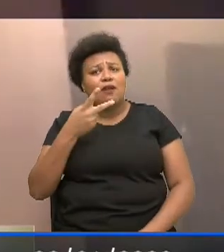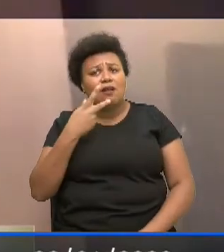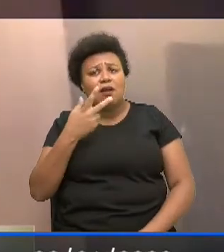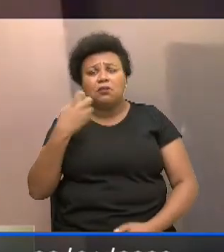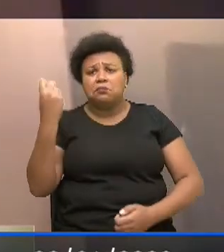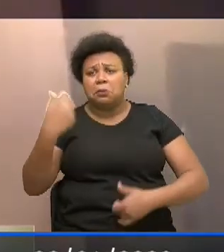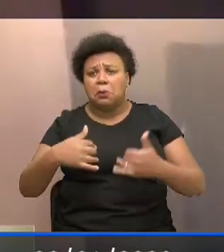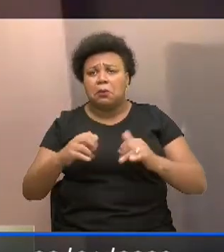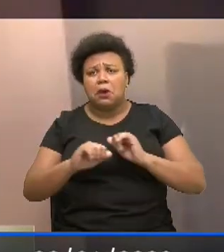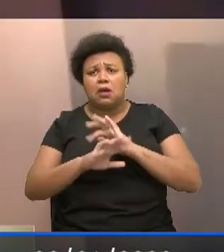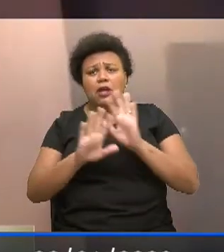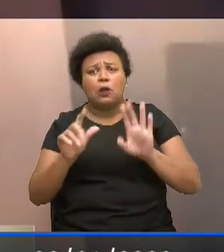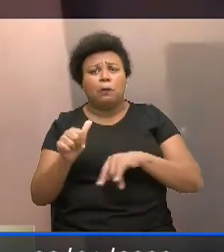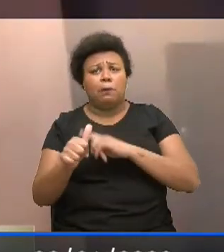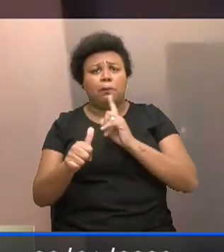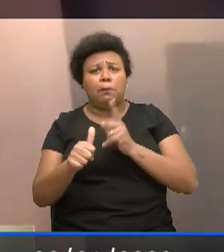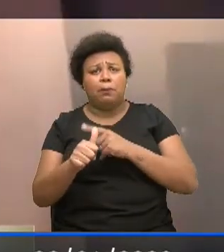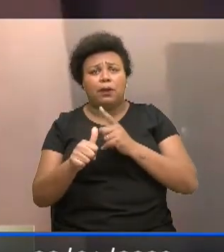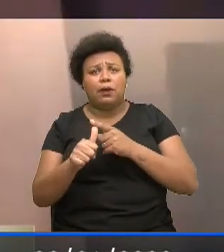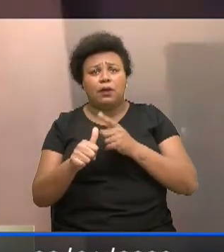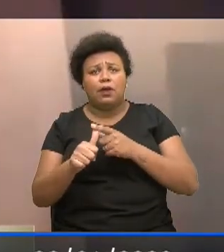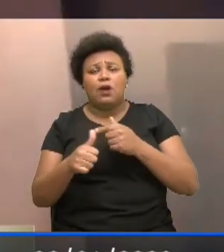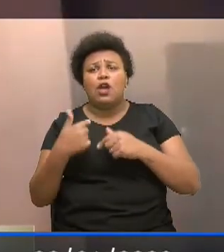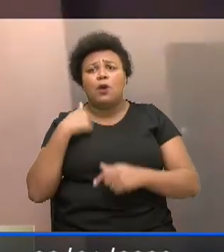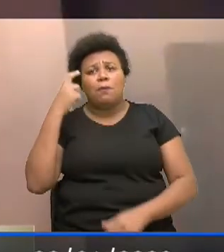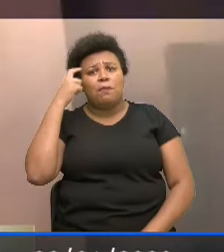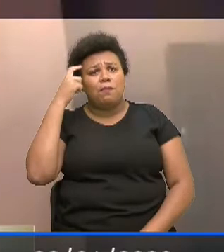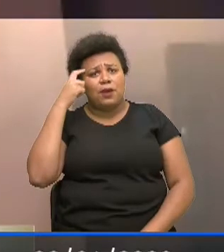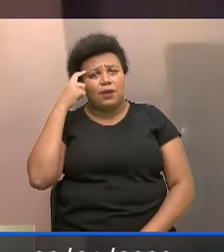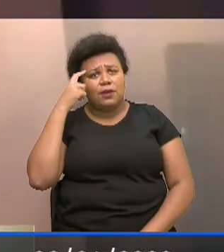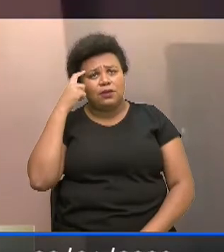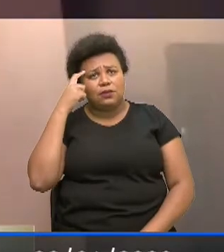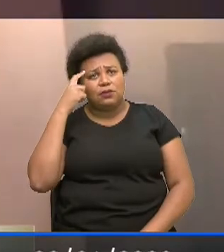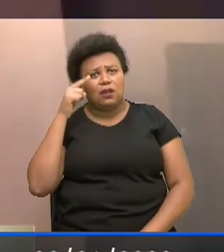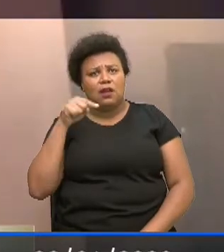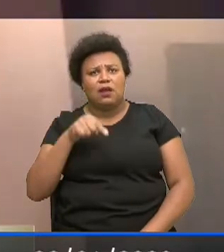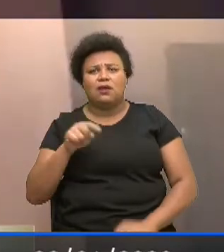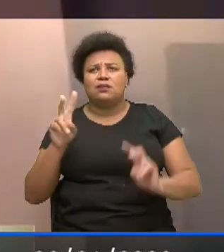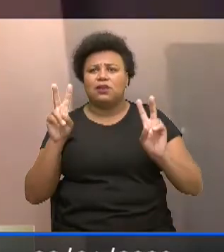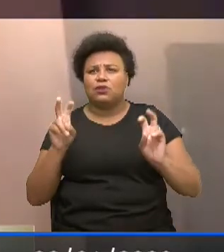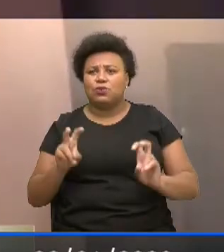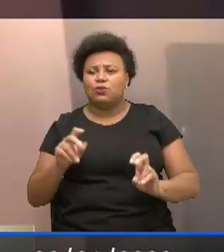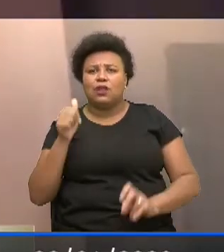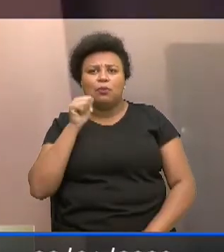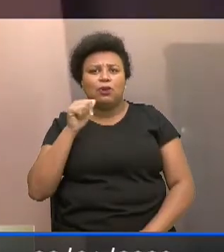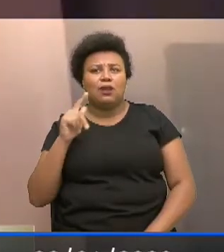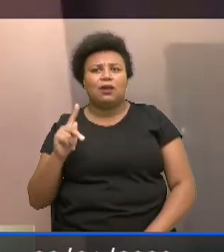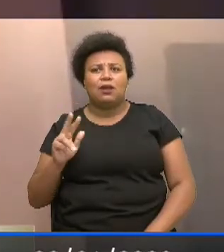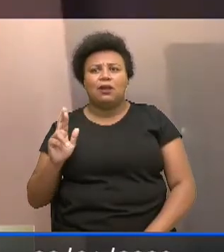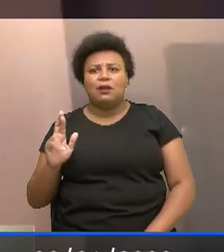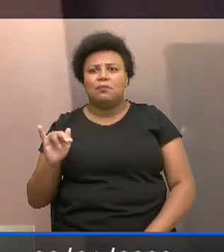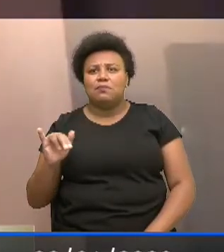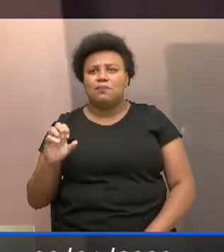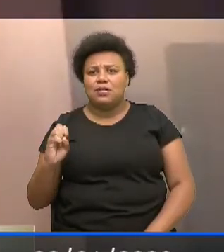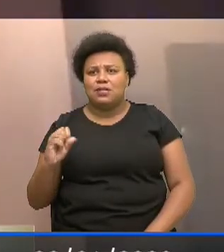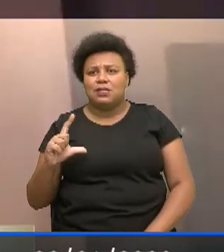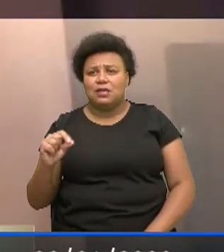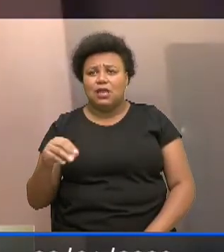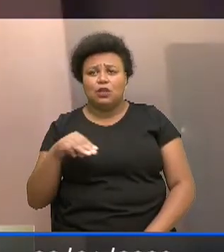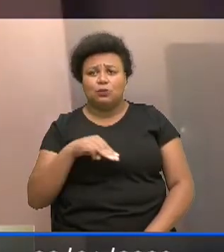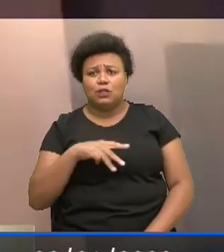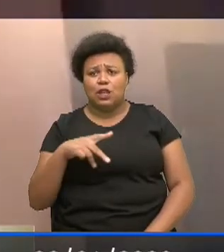muita propriedade. Em primeiro lugar, eu penso que essas questões que a doutora Priscila, do Ministério do Trabalho,